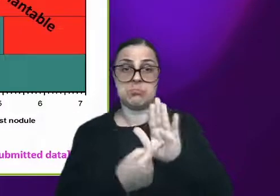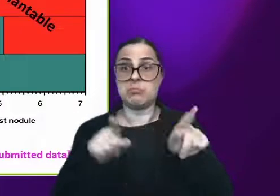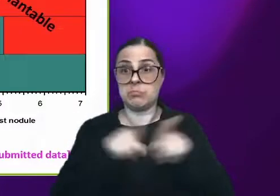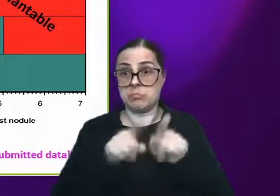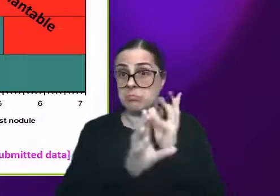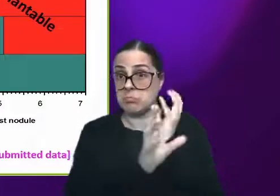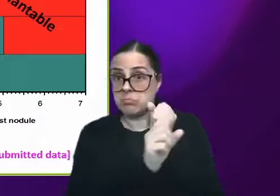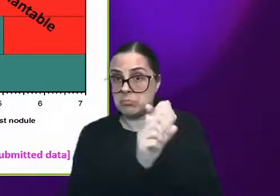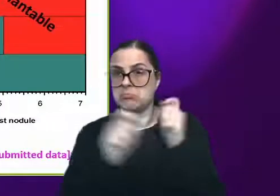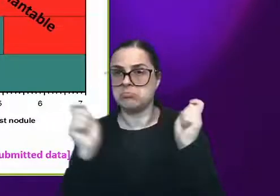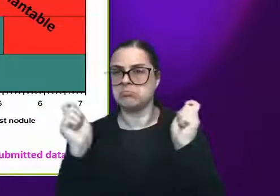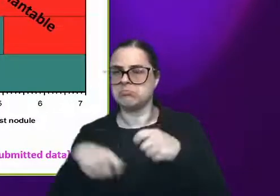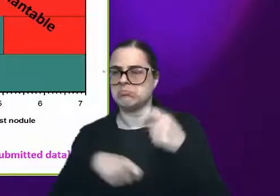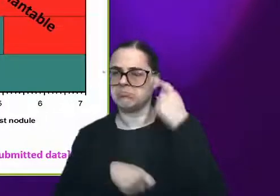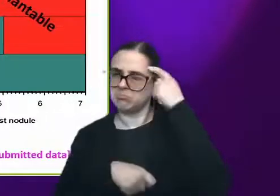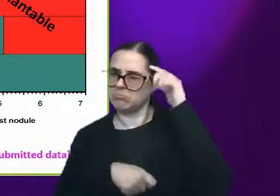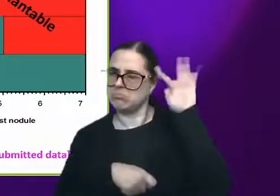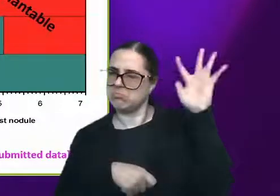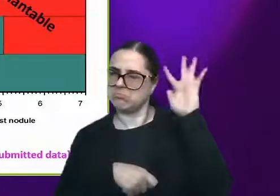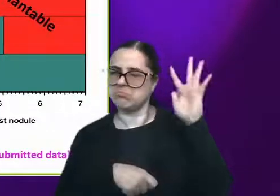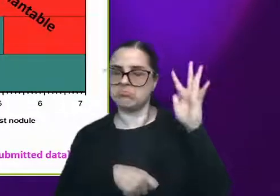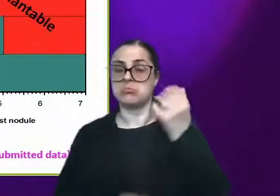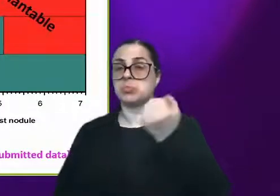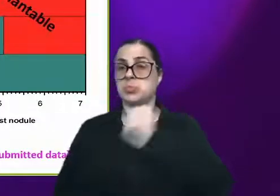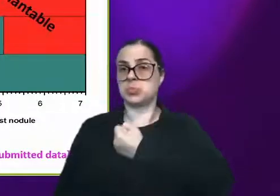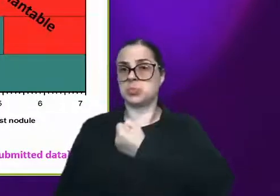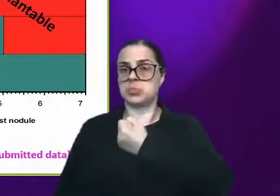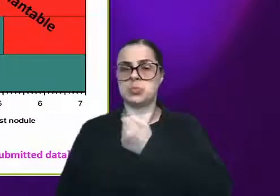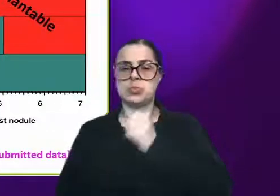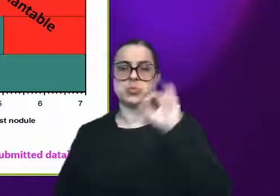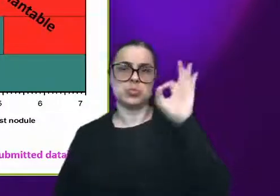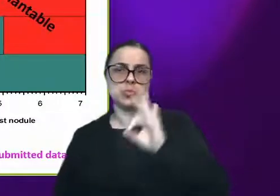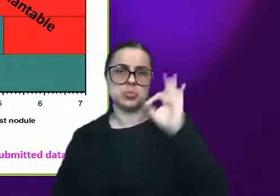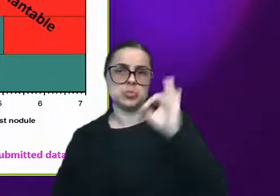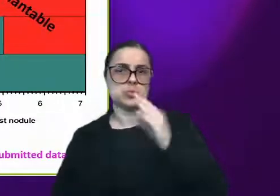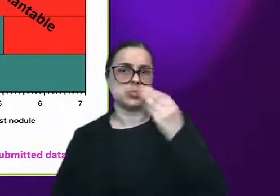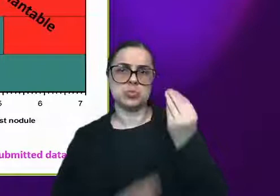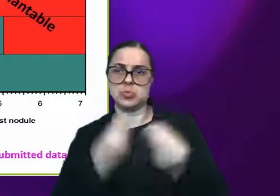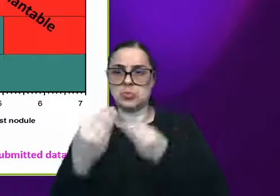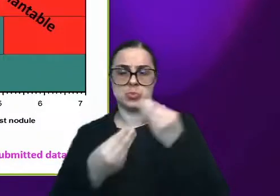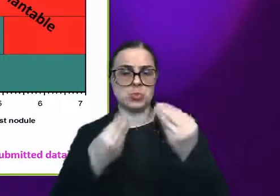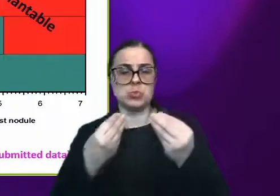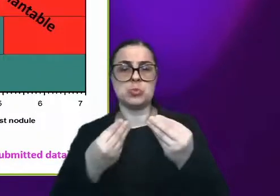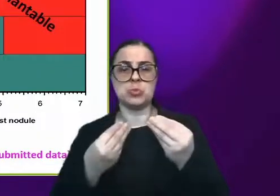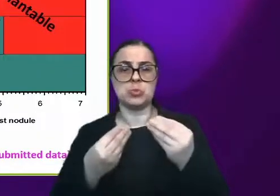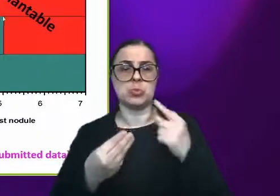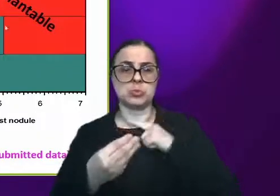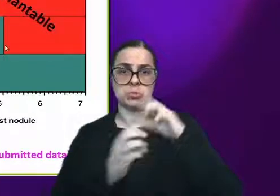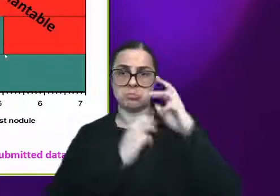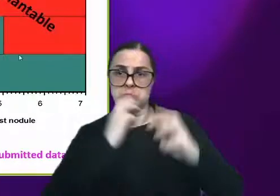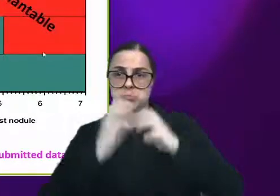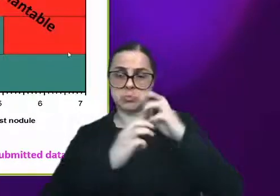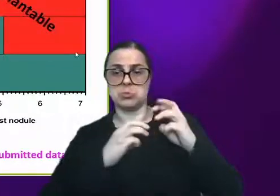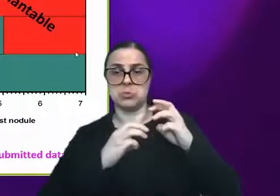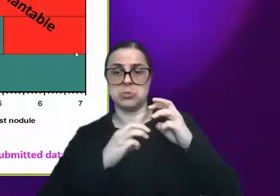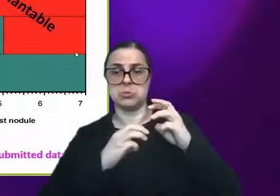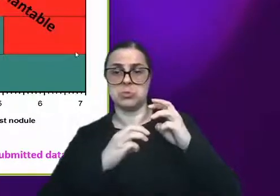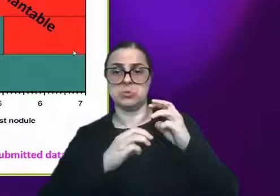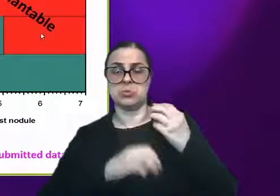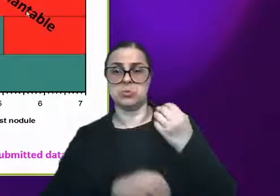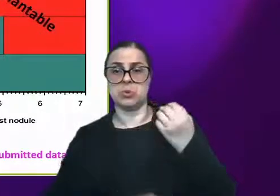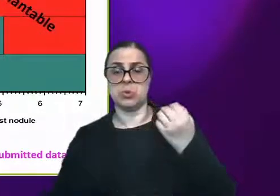ticket calculator, podemos pensar valores de alfa-fetoproteína superiores a